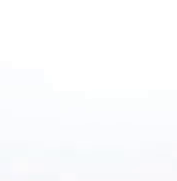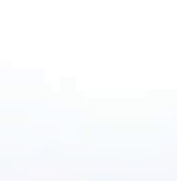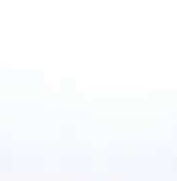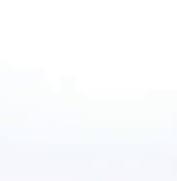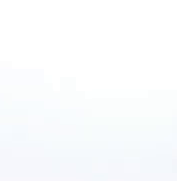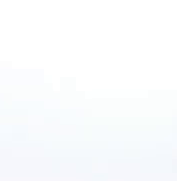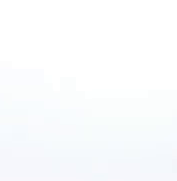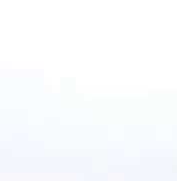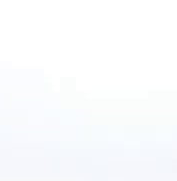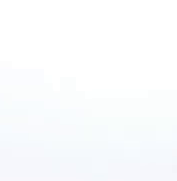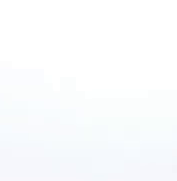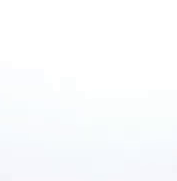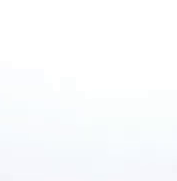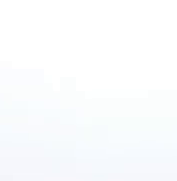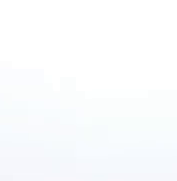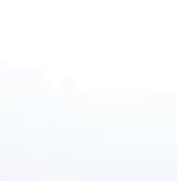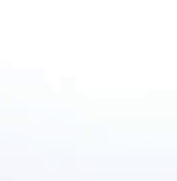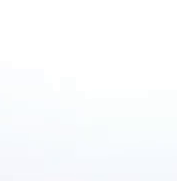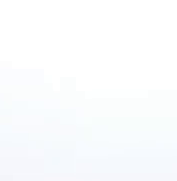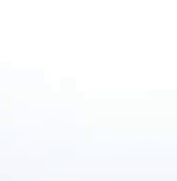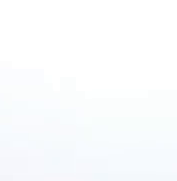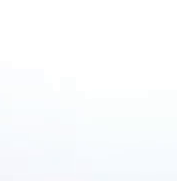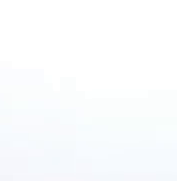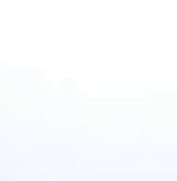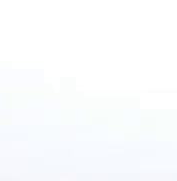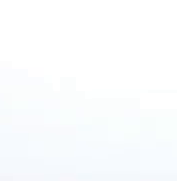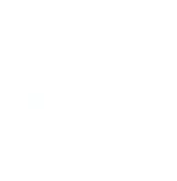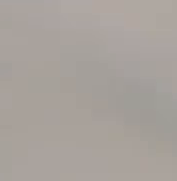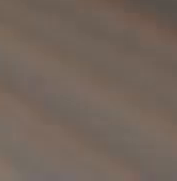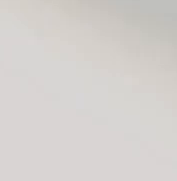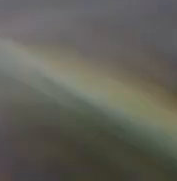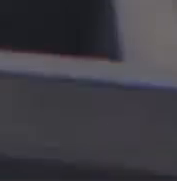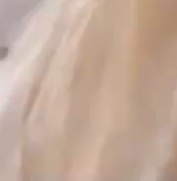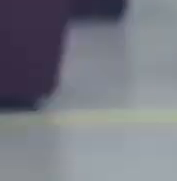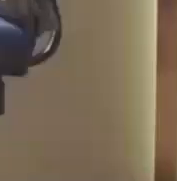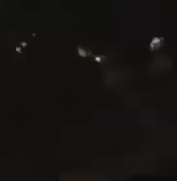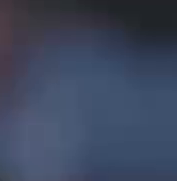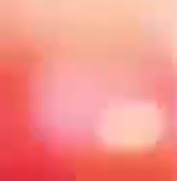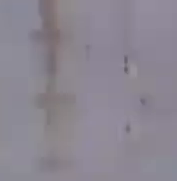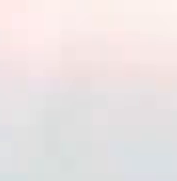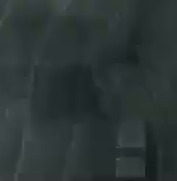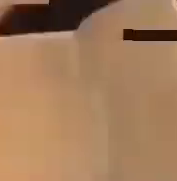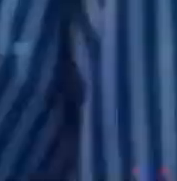o Olá somos a Rual e o que você sabe sobre nós